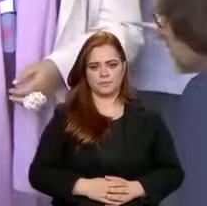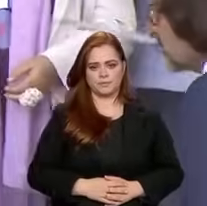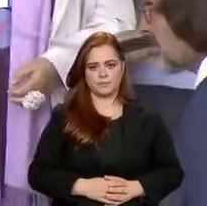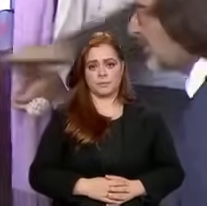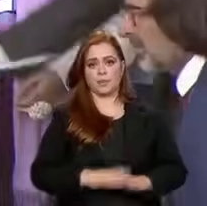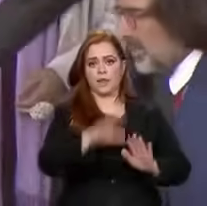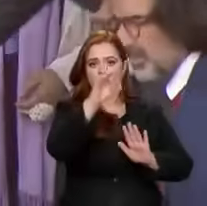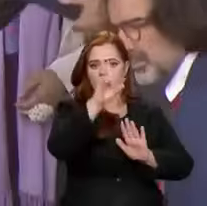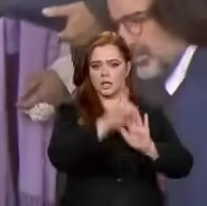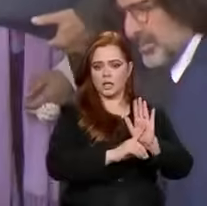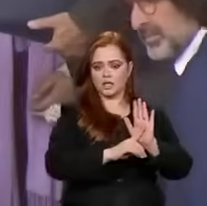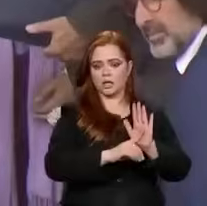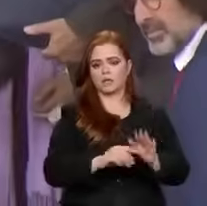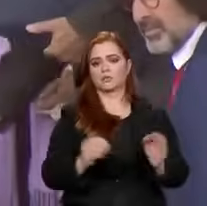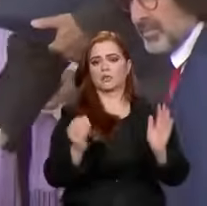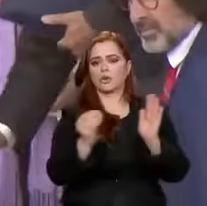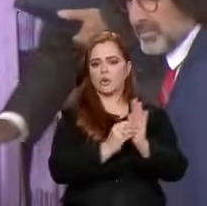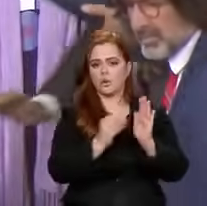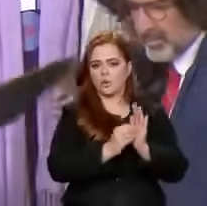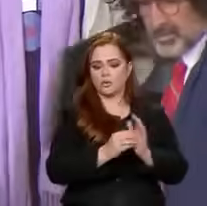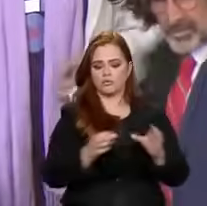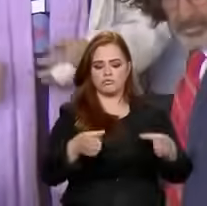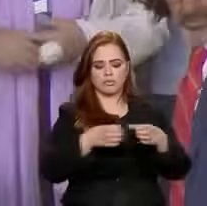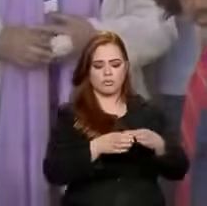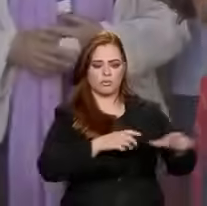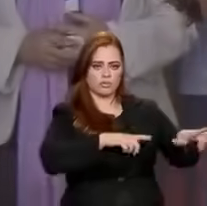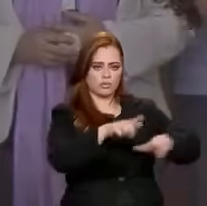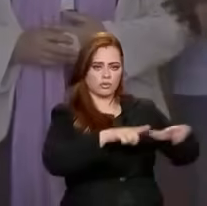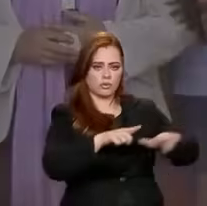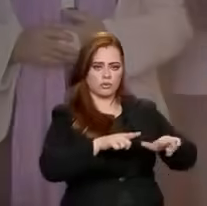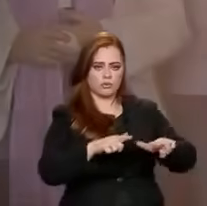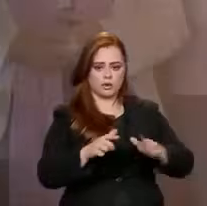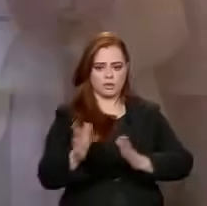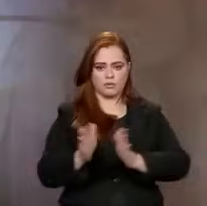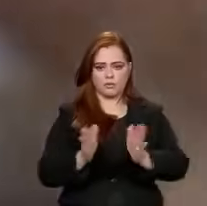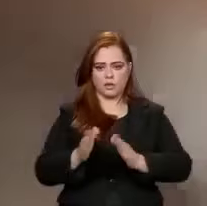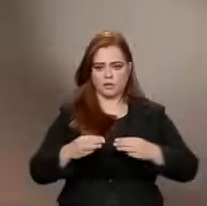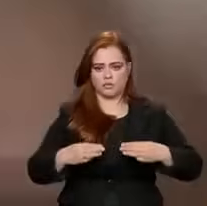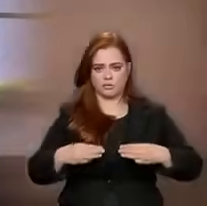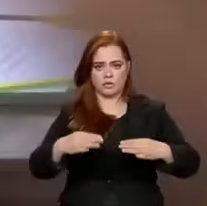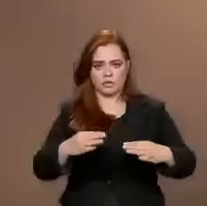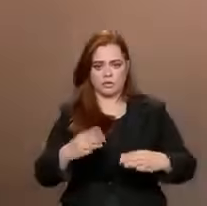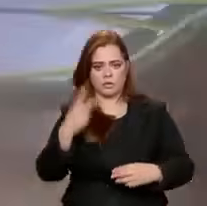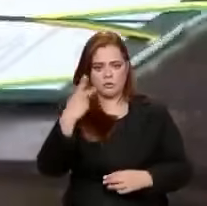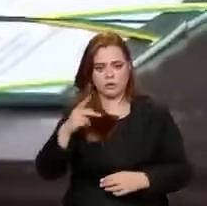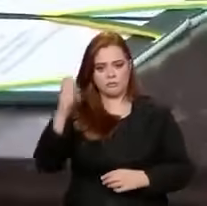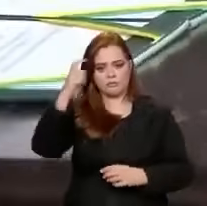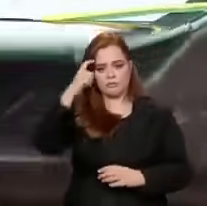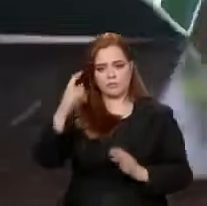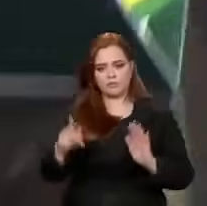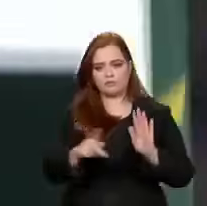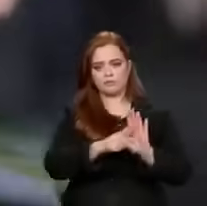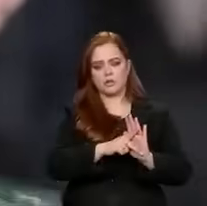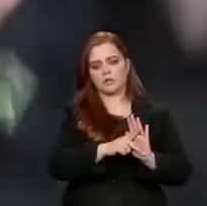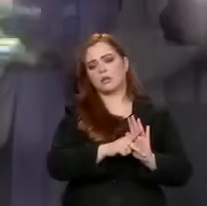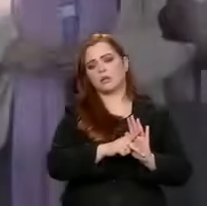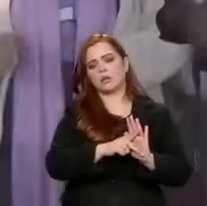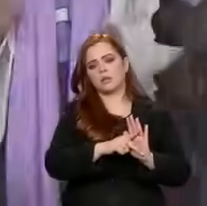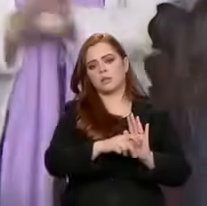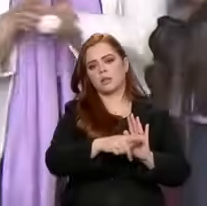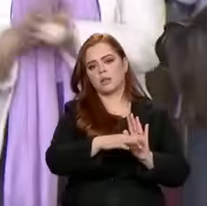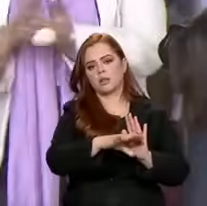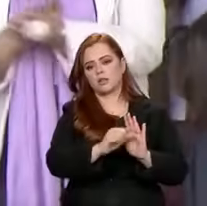Decreto que institui o grupo de trabalho interministerial para o Plano Nacional de juventude e sucessão